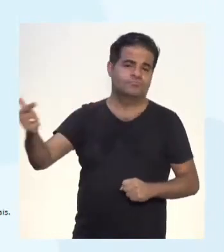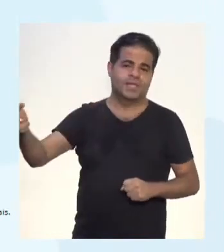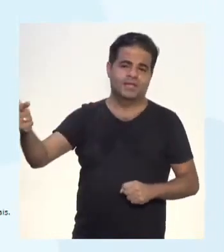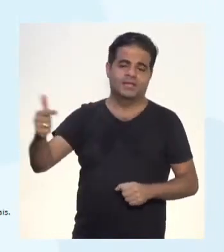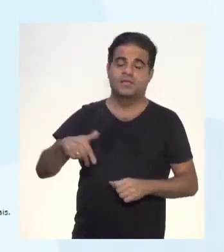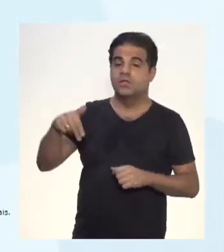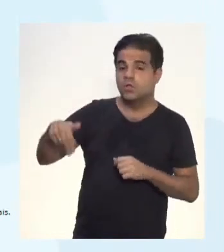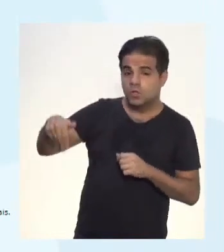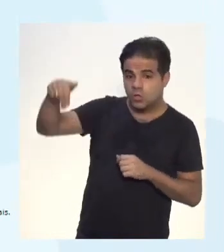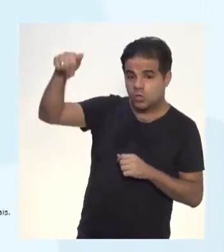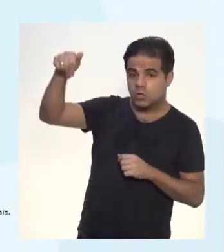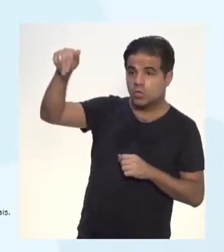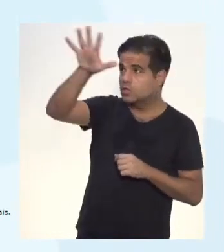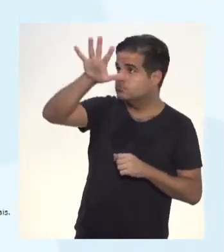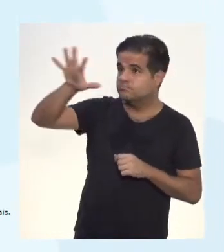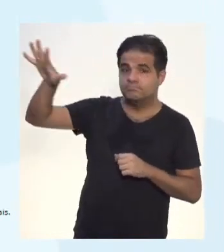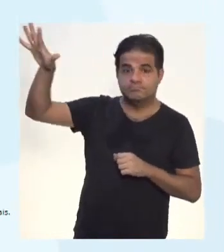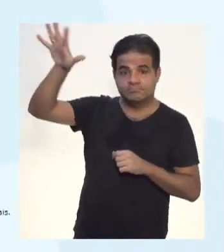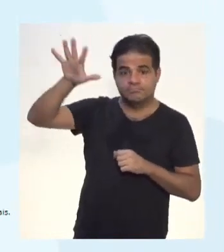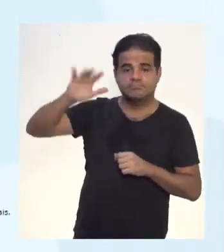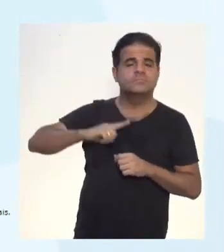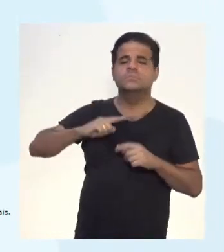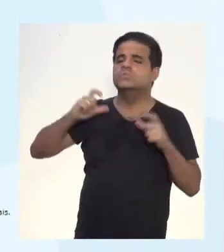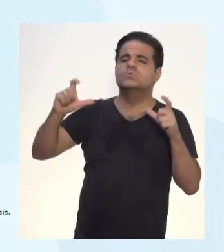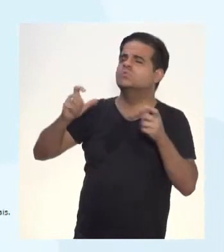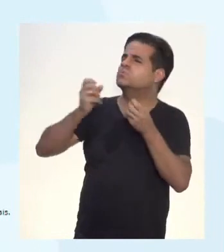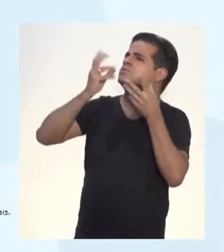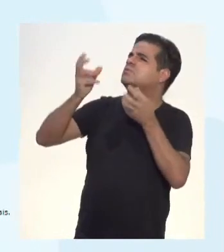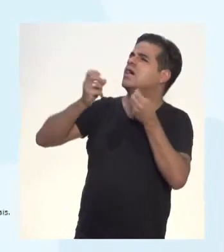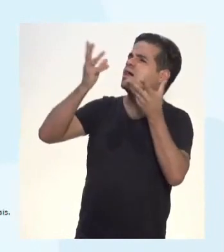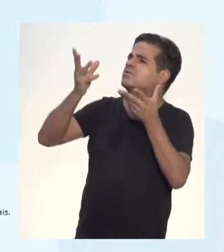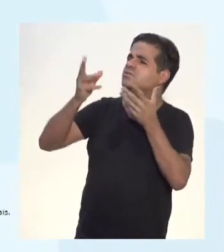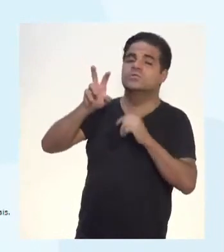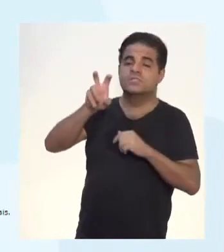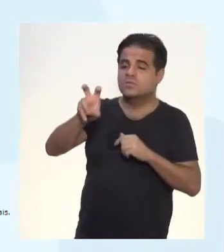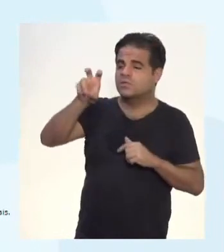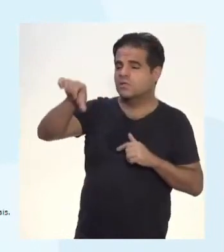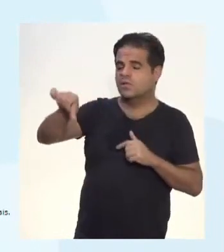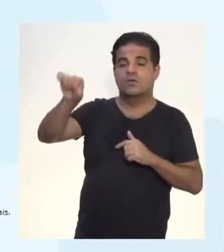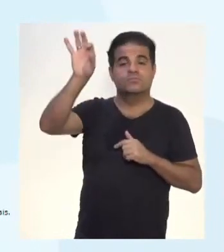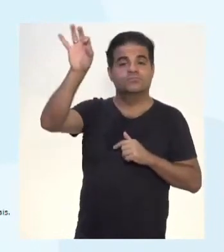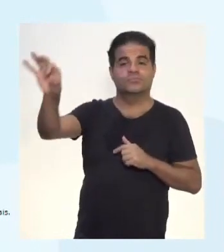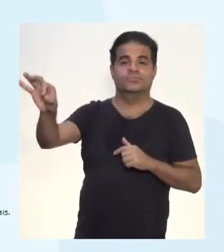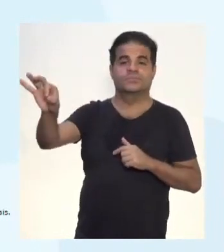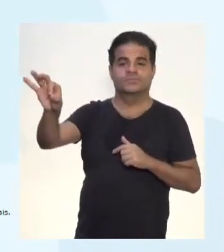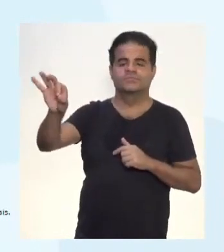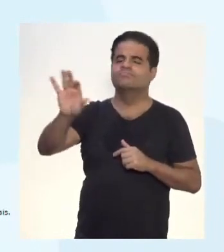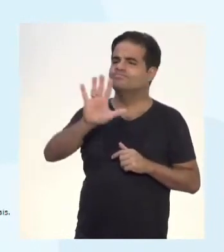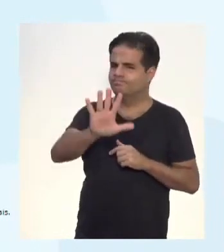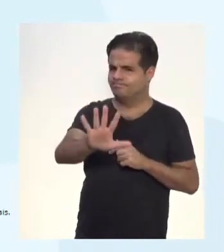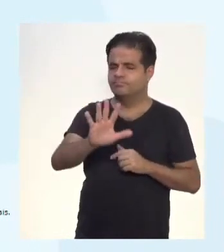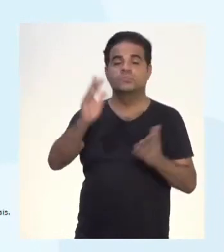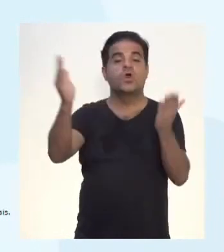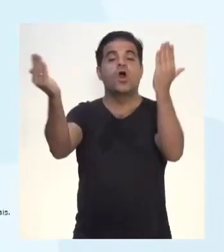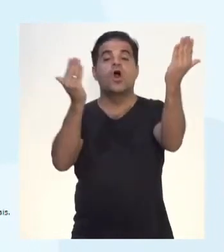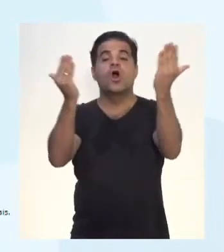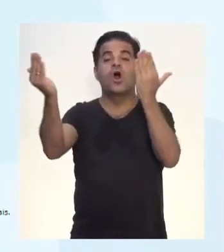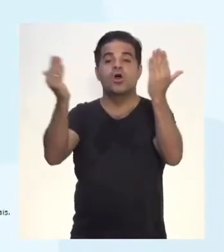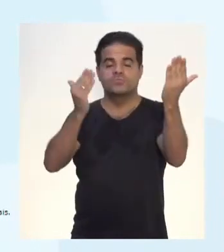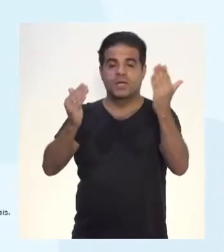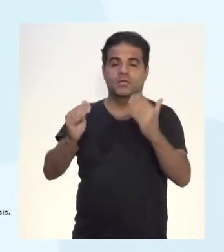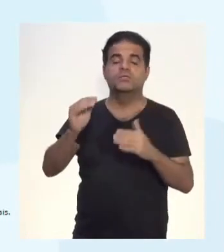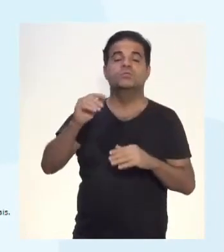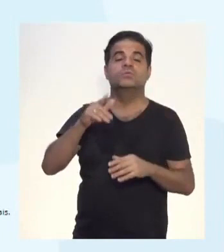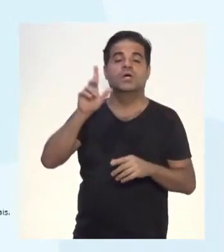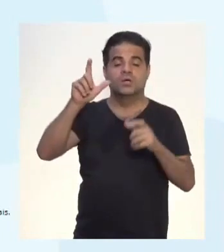o Nordeste, Fabi, tem qual é o dado que eu não enxergo? 59%. Agora, vamos comparar ao